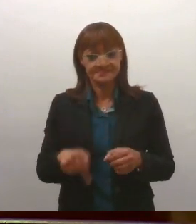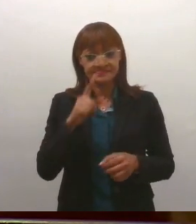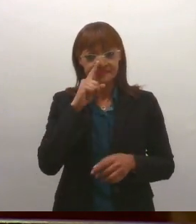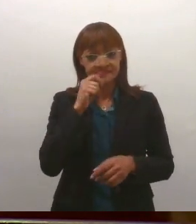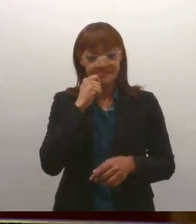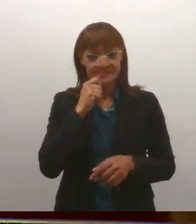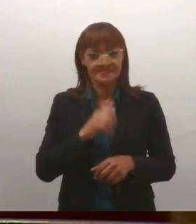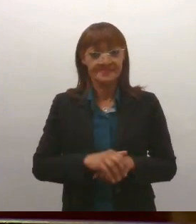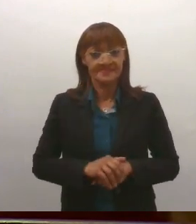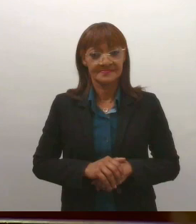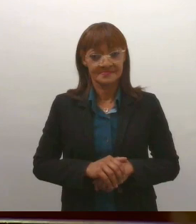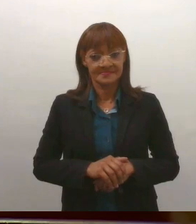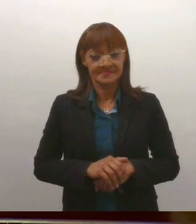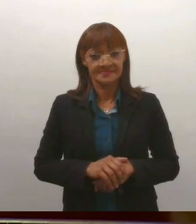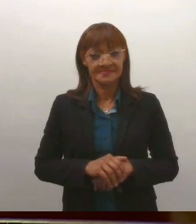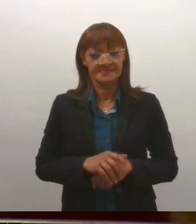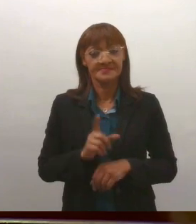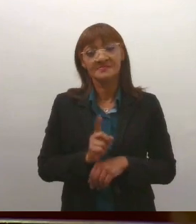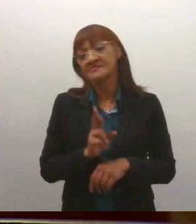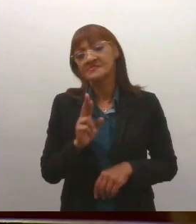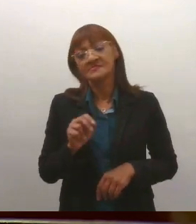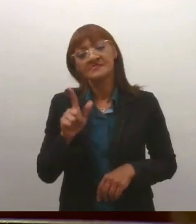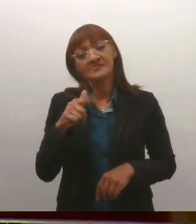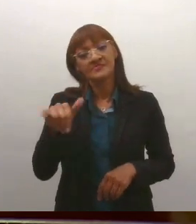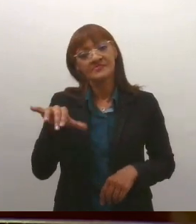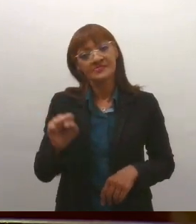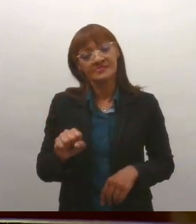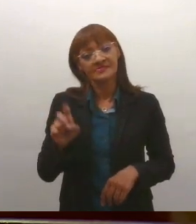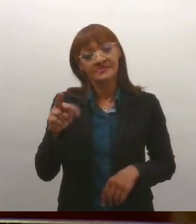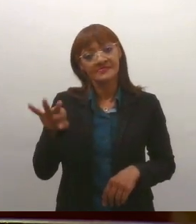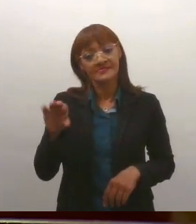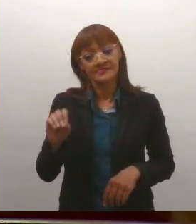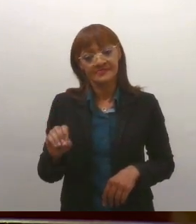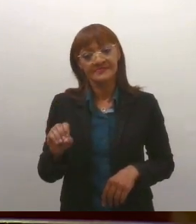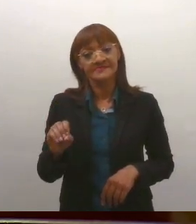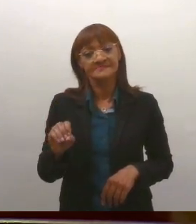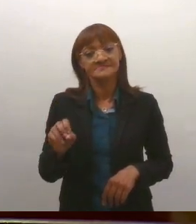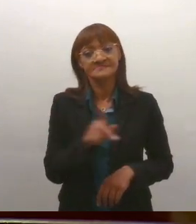Valuar, presidente da Associação Sergipana do Ministério Público,